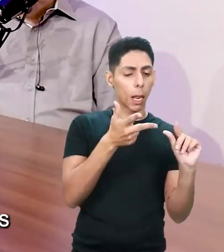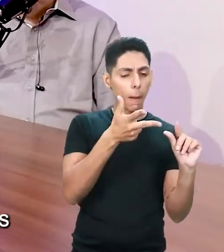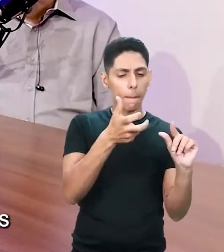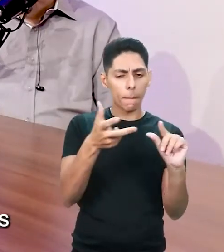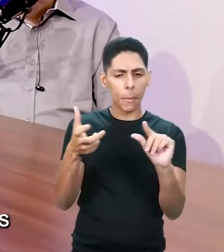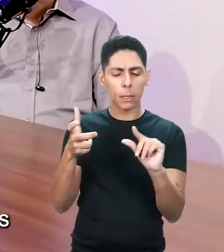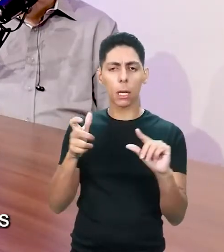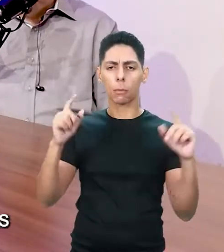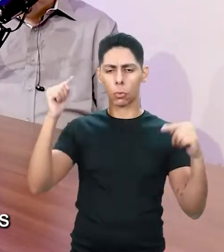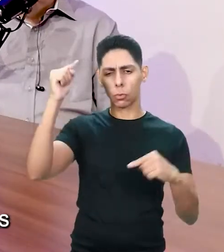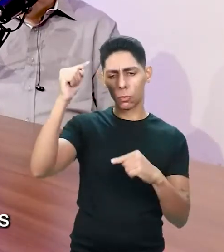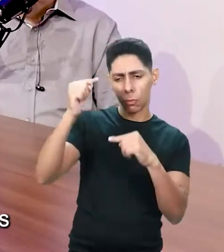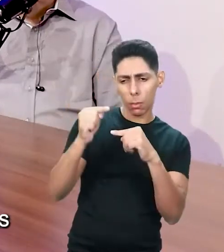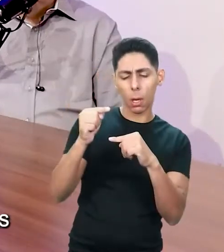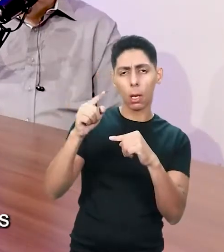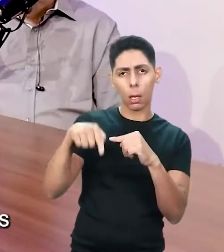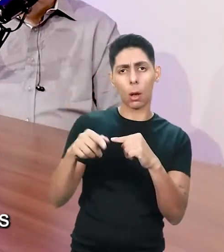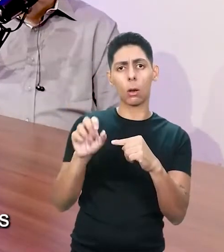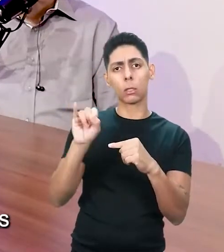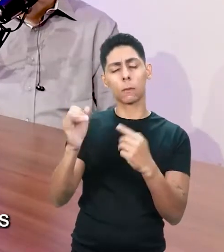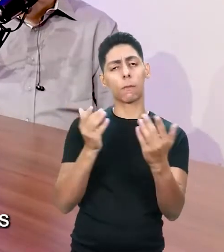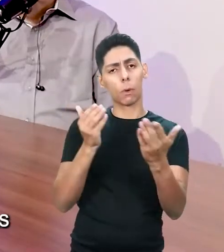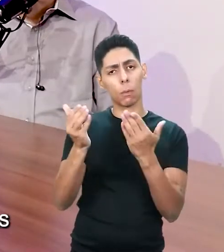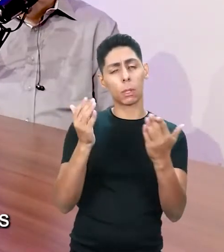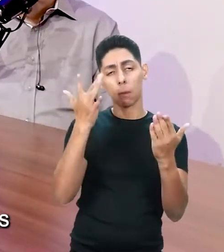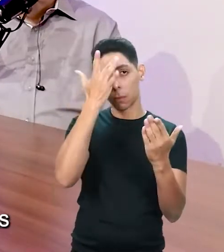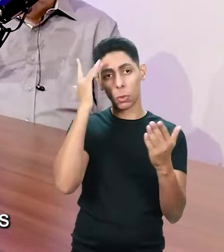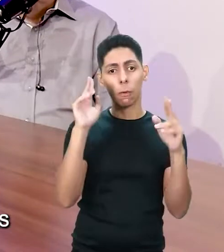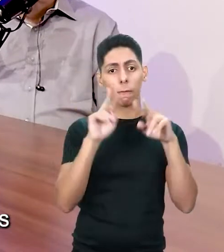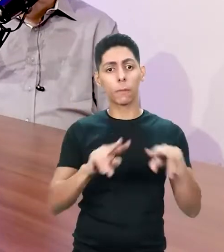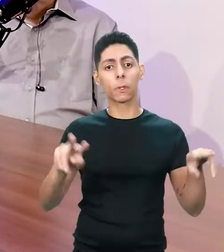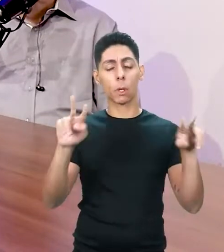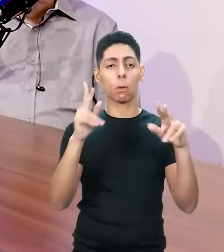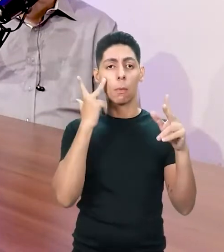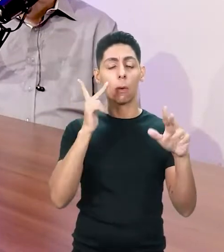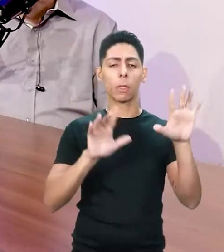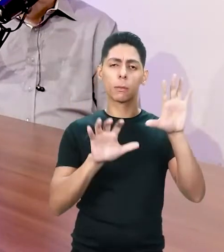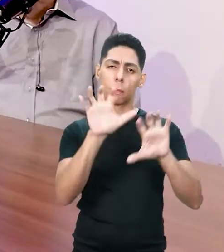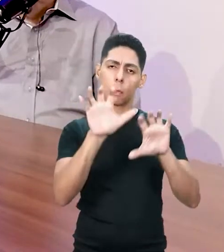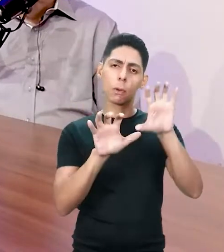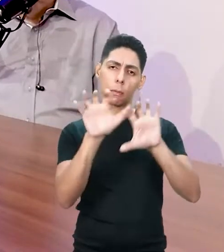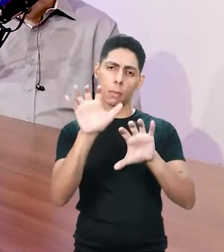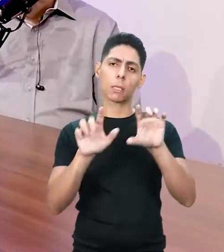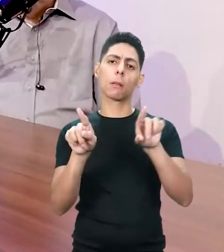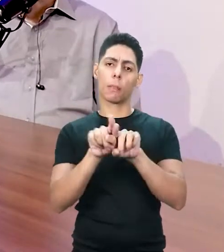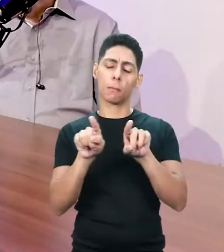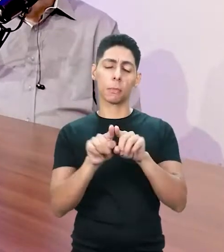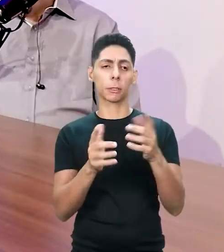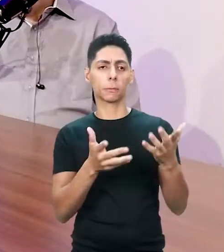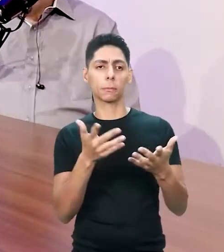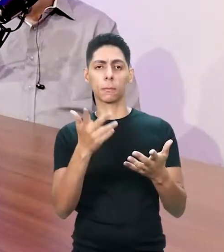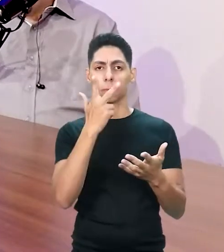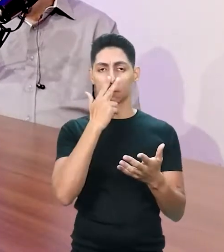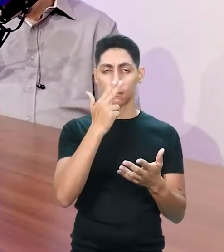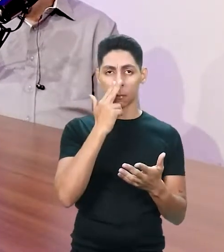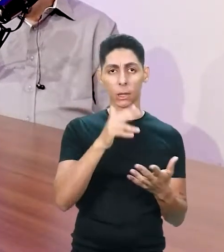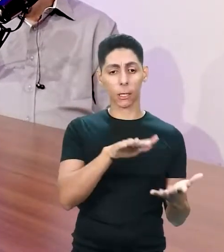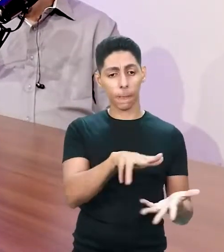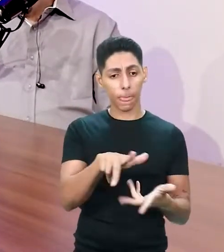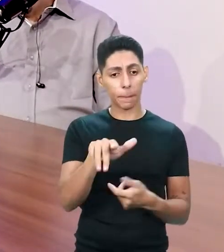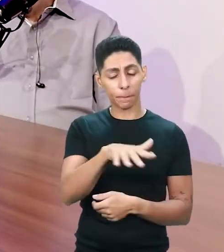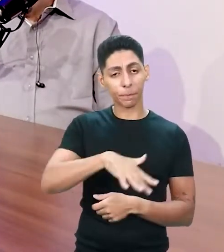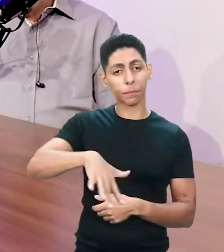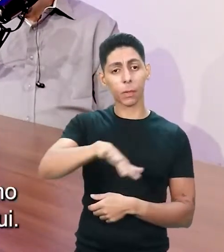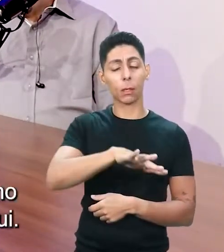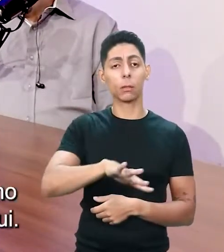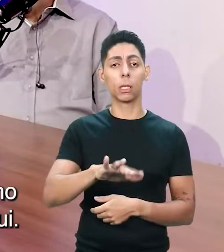em miniatura, né, pequenininho, em comparação com quem tem visão normal, e tremidas por causa do nistagmo, né? É como se o mundo estivesse, por exemplo, nesse exato instante eu